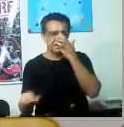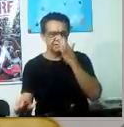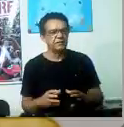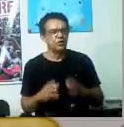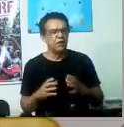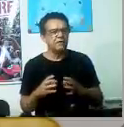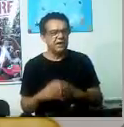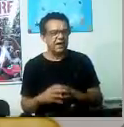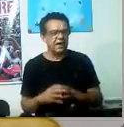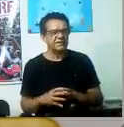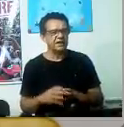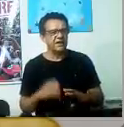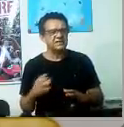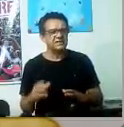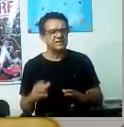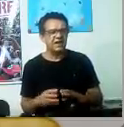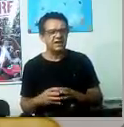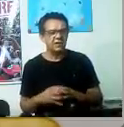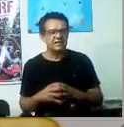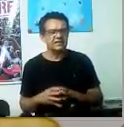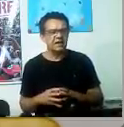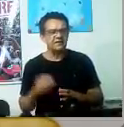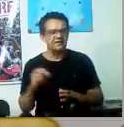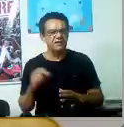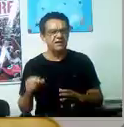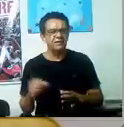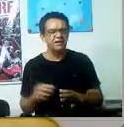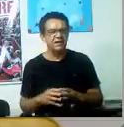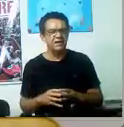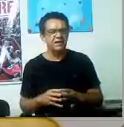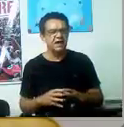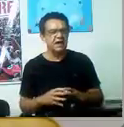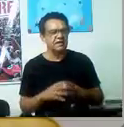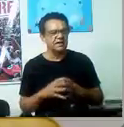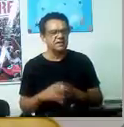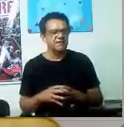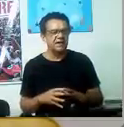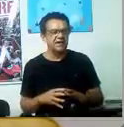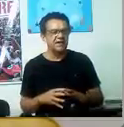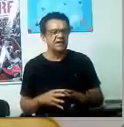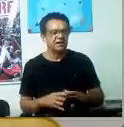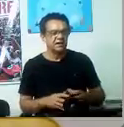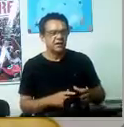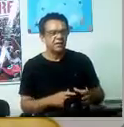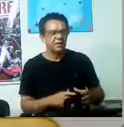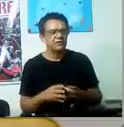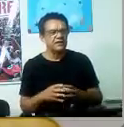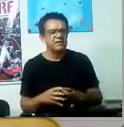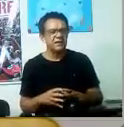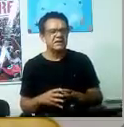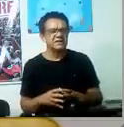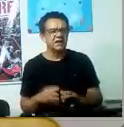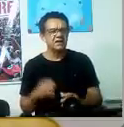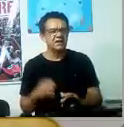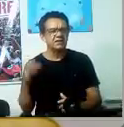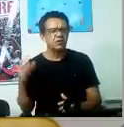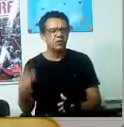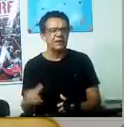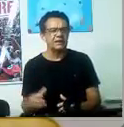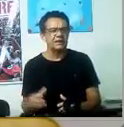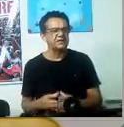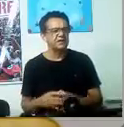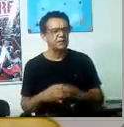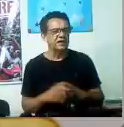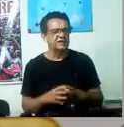Maia No MS, eles querem que o STF determine ainda a transferência para o vice-presidente